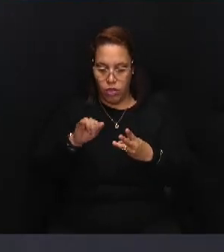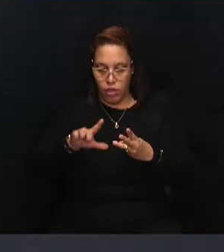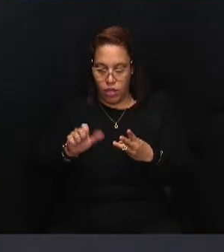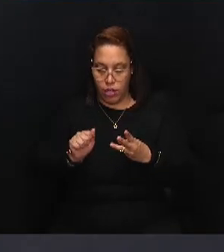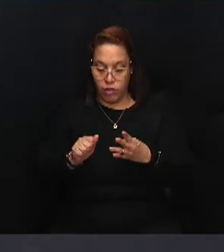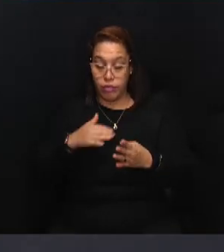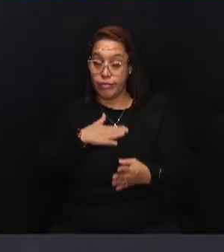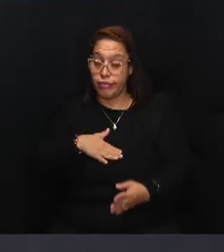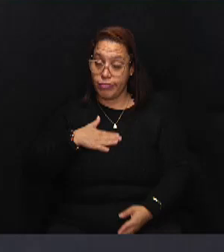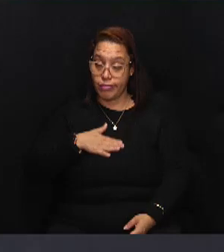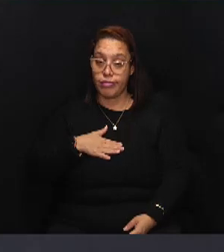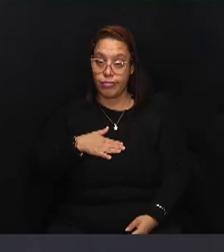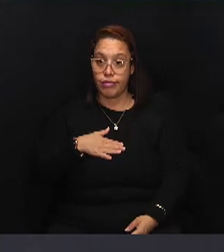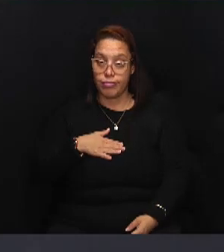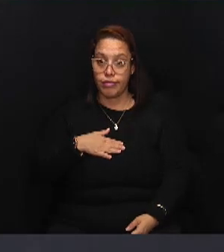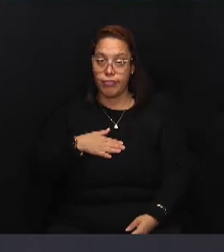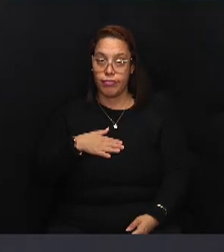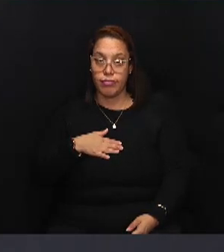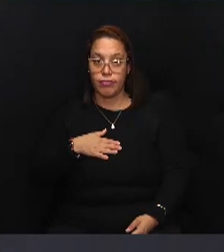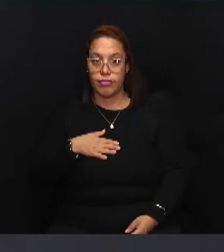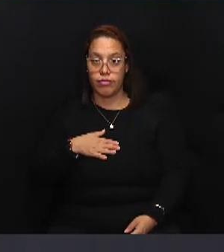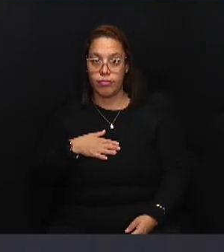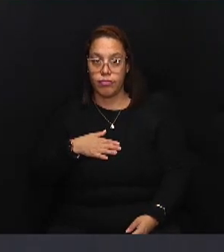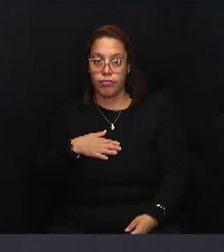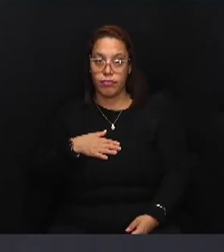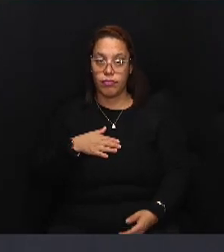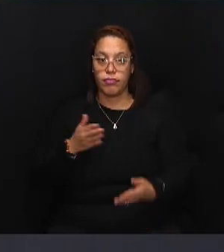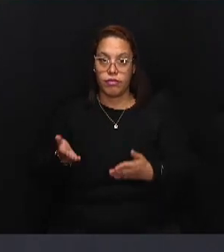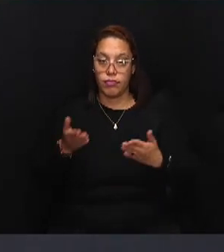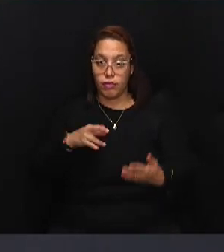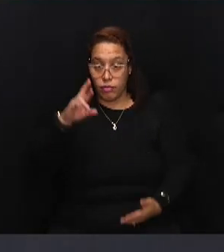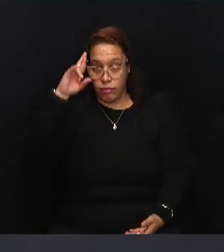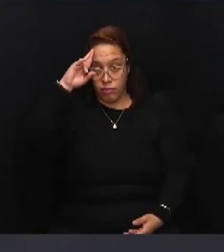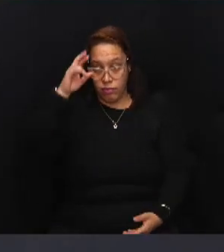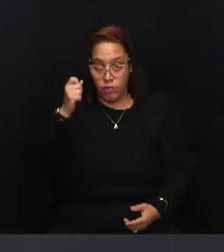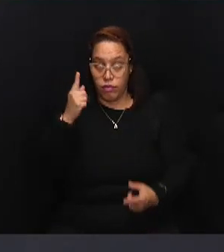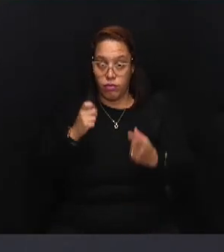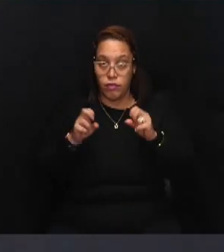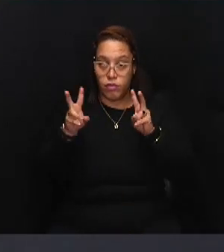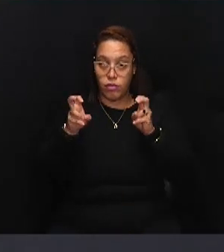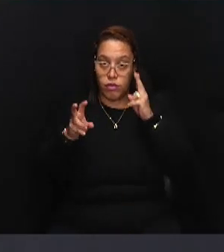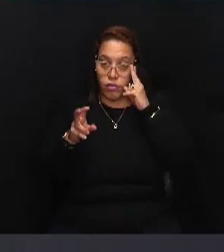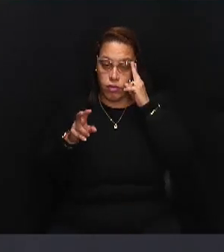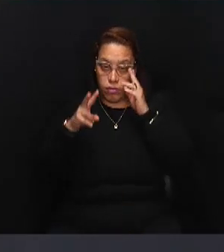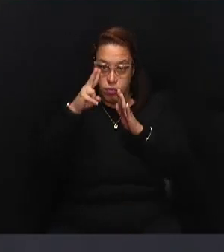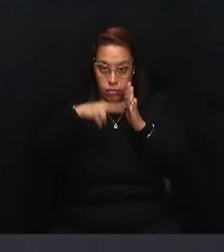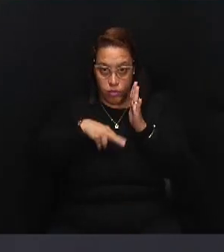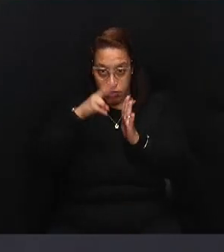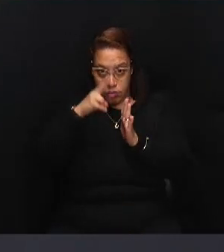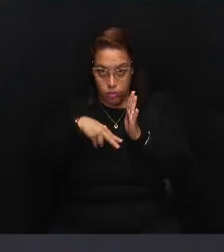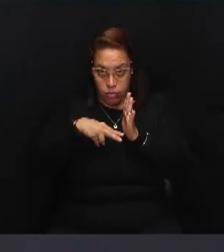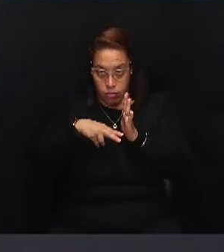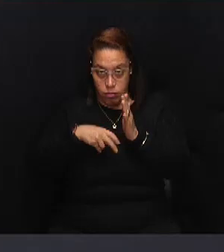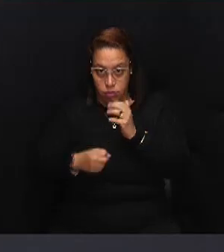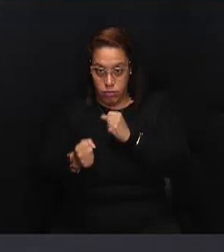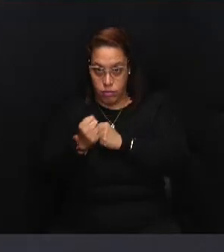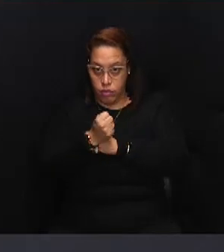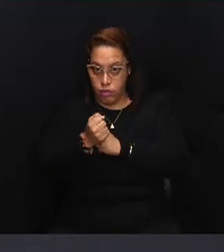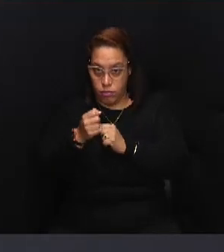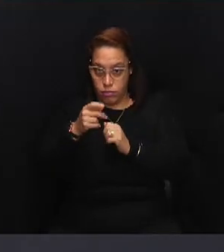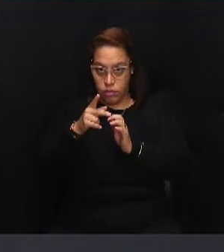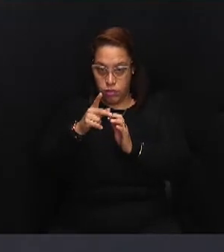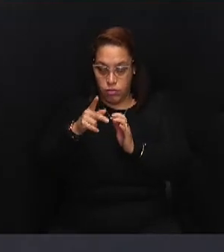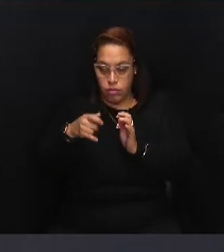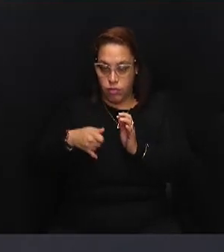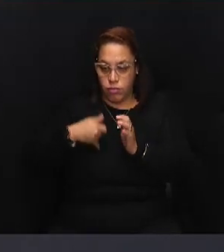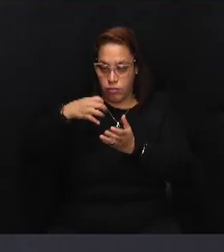que eu gostaria de trazer para a senhora aqui alguns assuntos. Eu estava lendo o Código da Defesa do Idoso, é uma